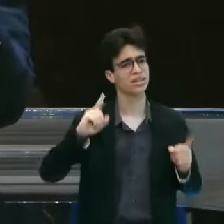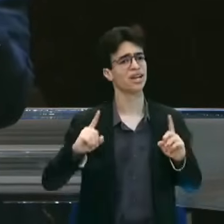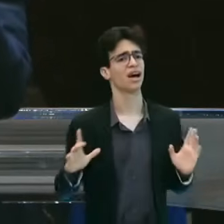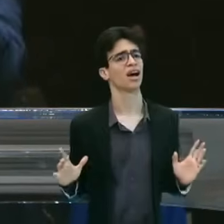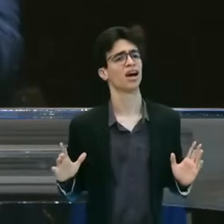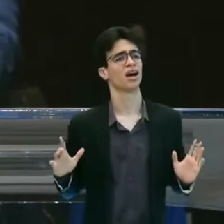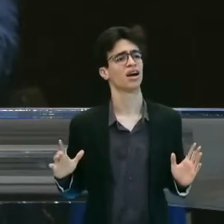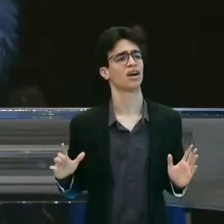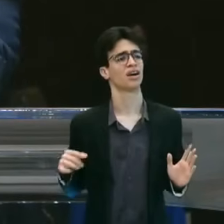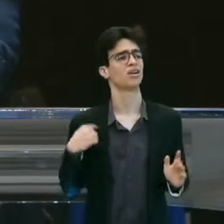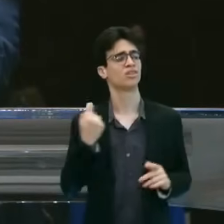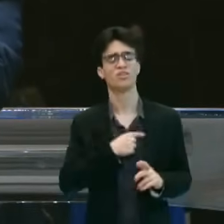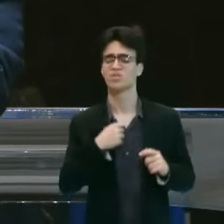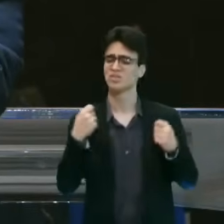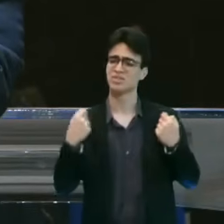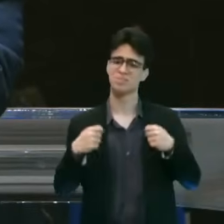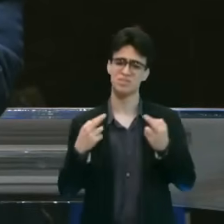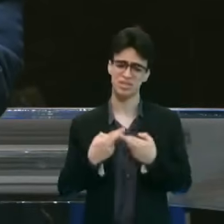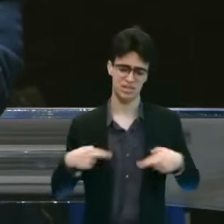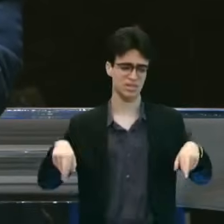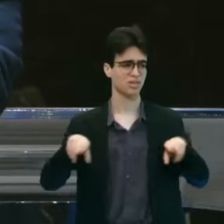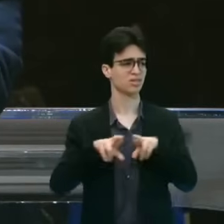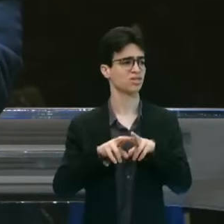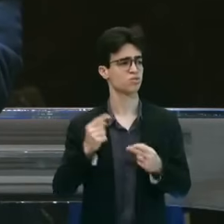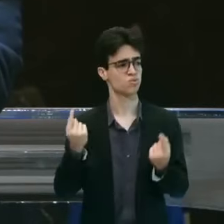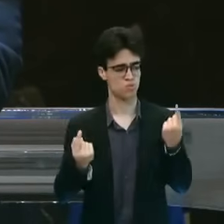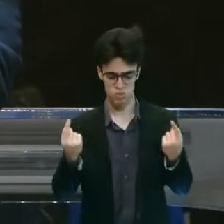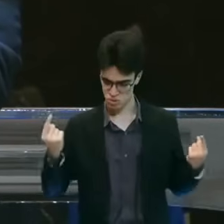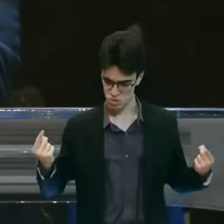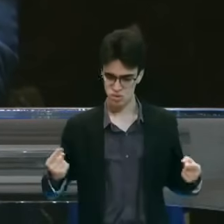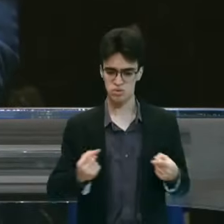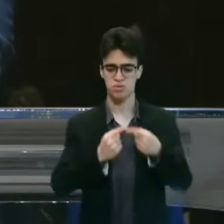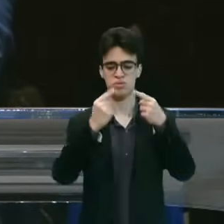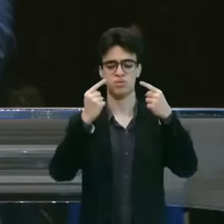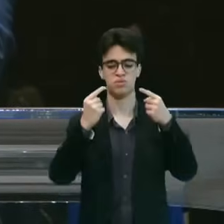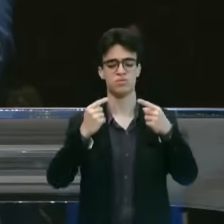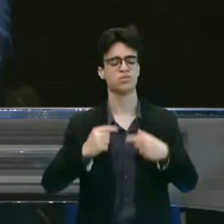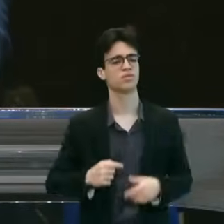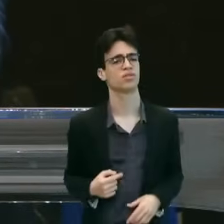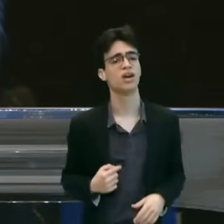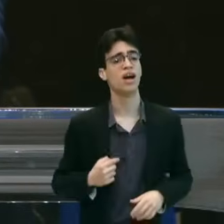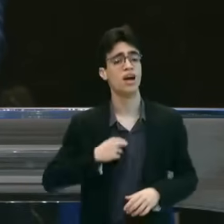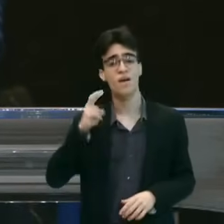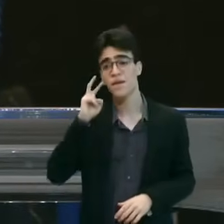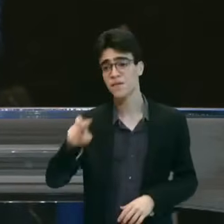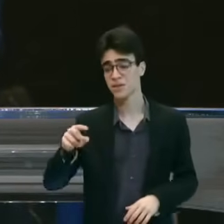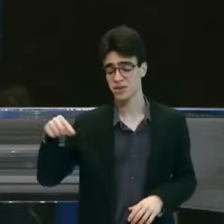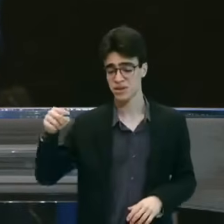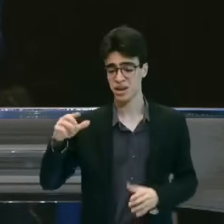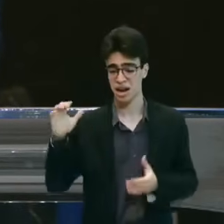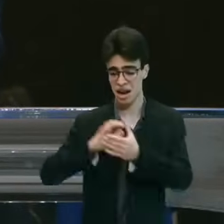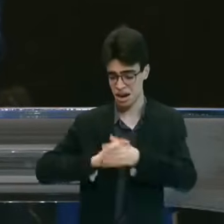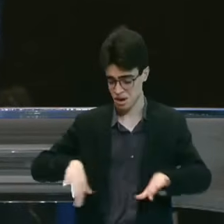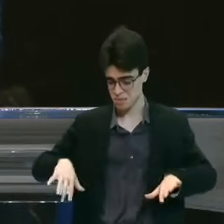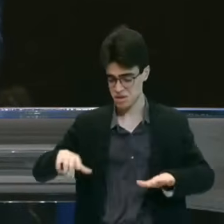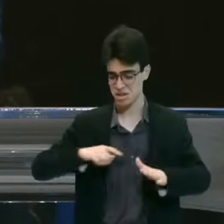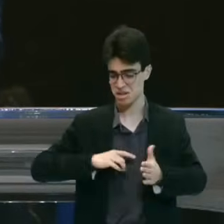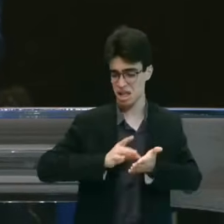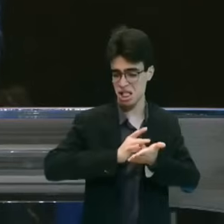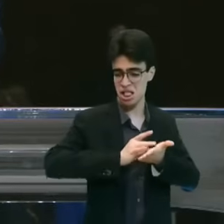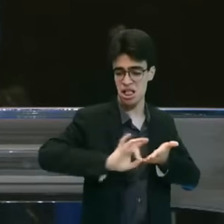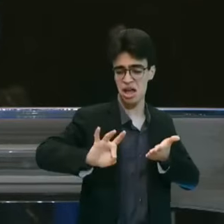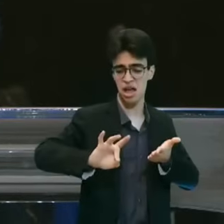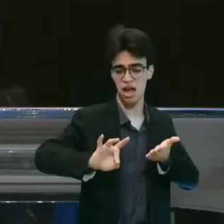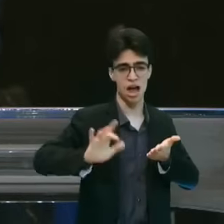E a gente precisa de restauração dos dois lados. Eu já vi casamentos destruídos, até assinados os